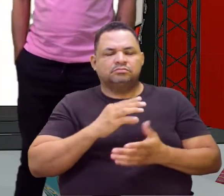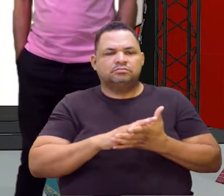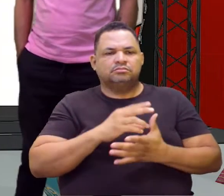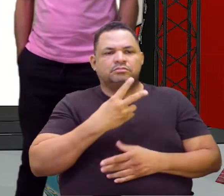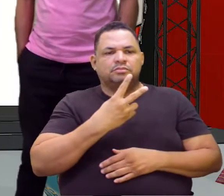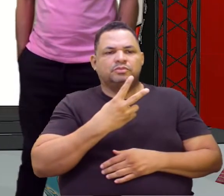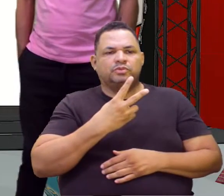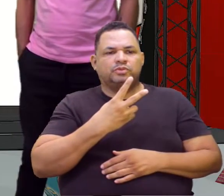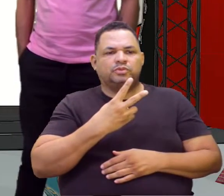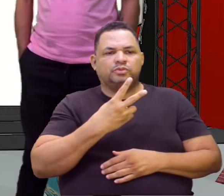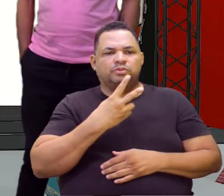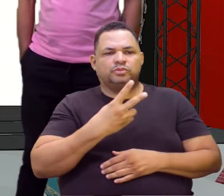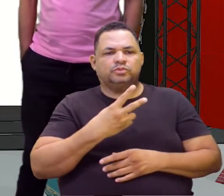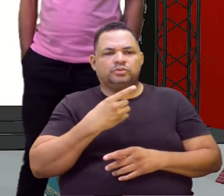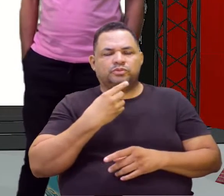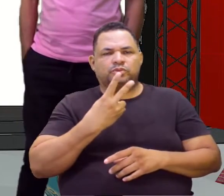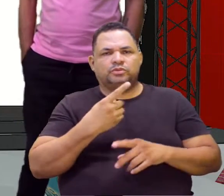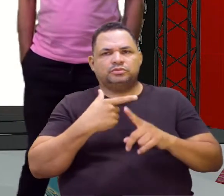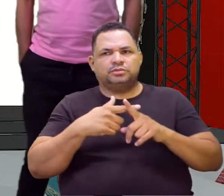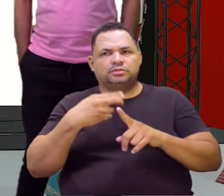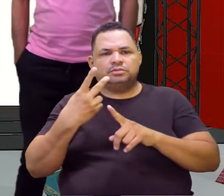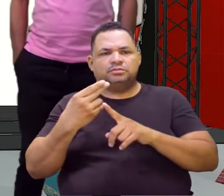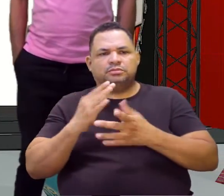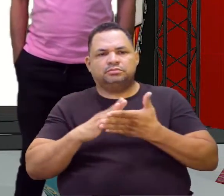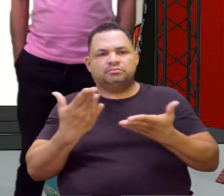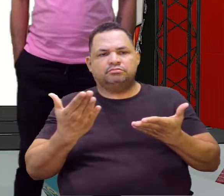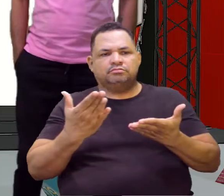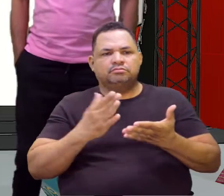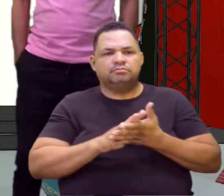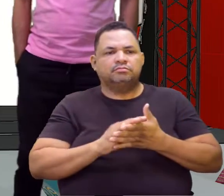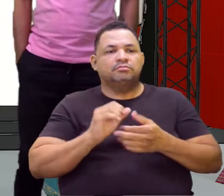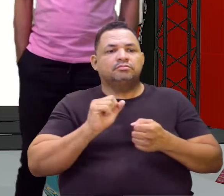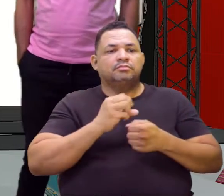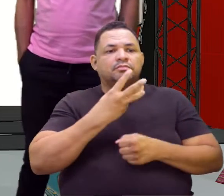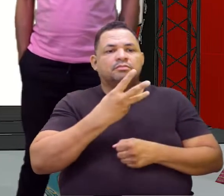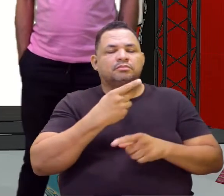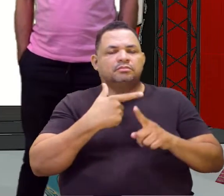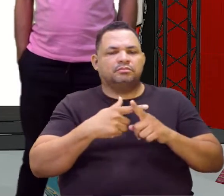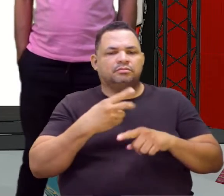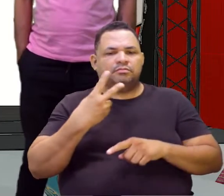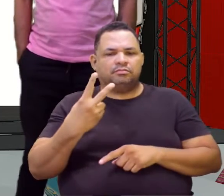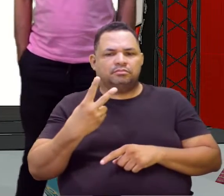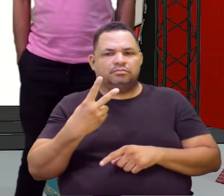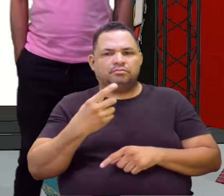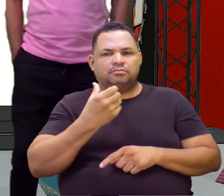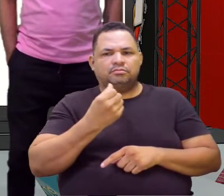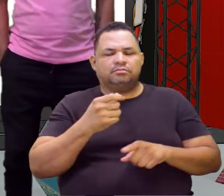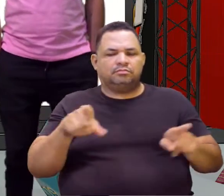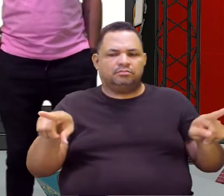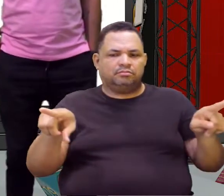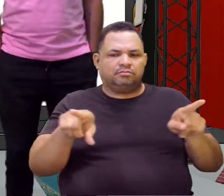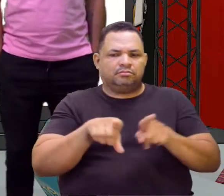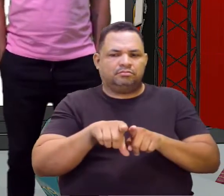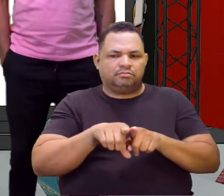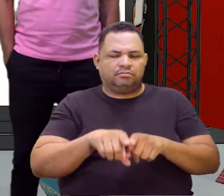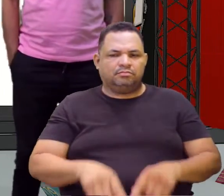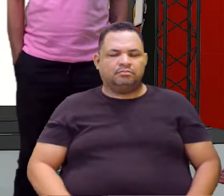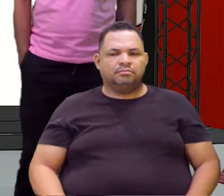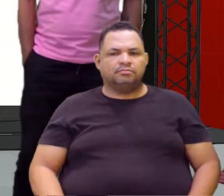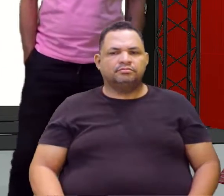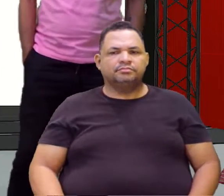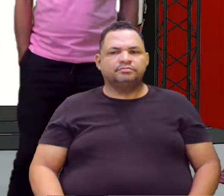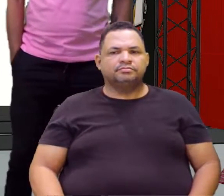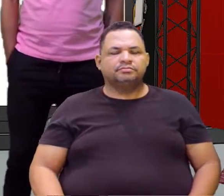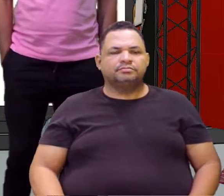lado é 2, você vai fazer 2 mais 2 mais 2, vai dar 6. E se você fizer 3 vezes 2, vai dar 6 do também. mesmo jeito, tá? Beleza.